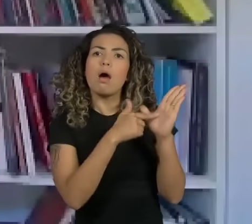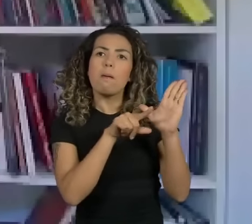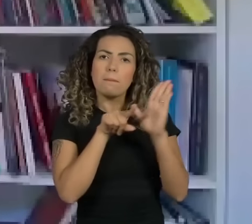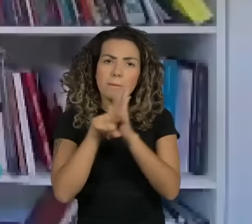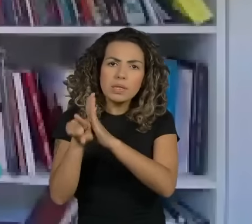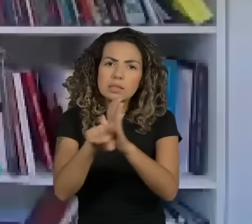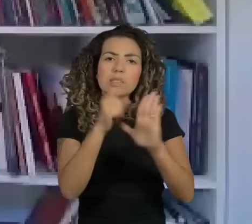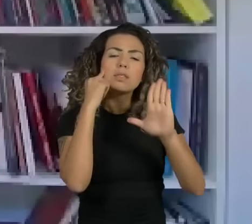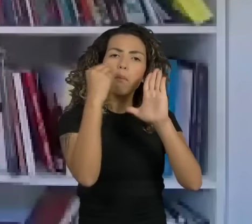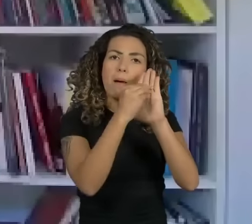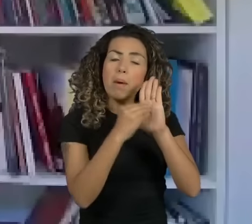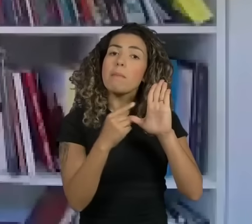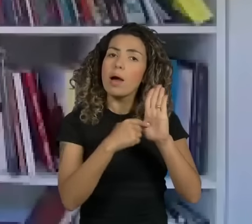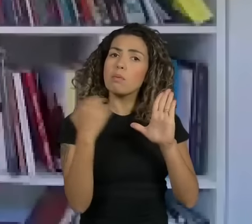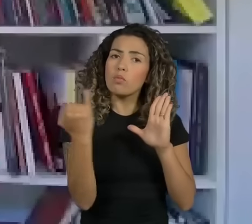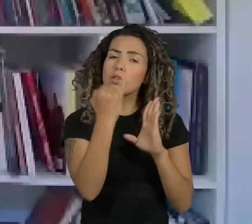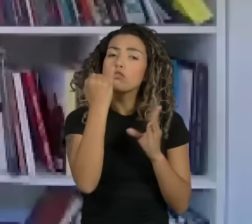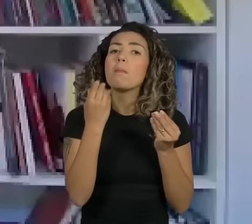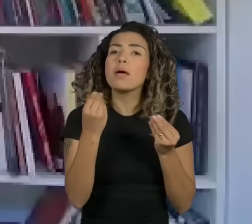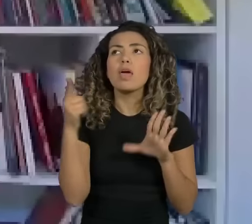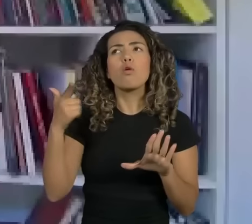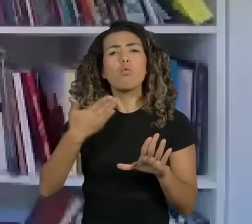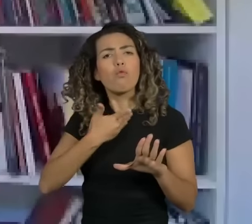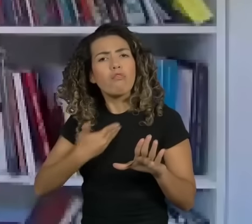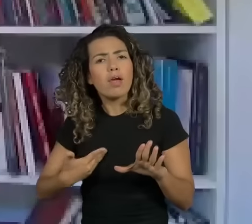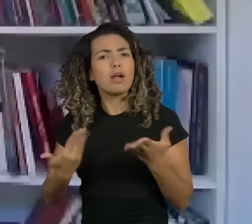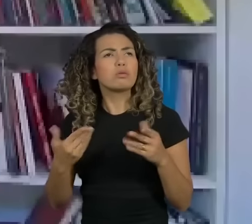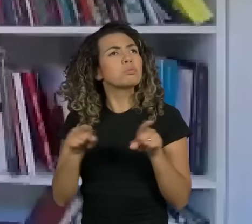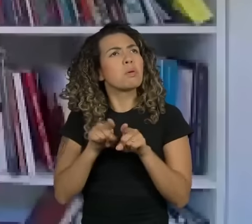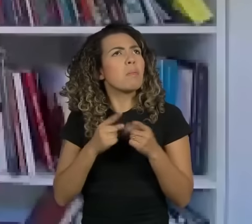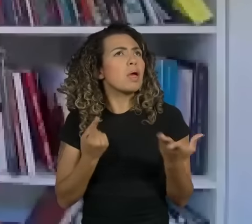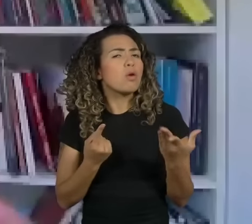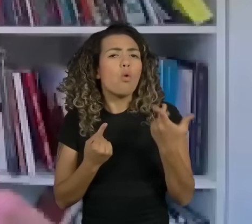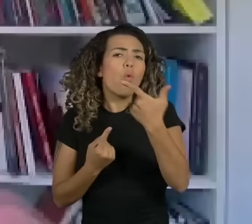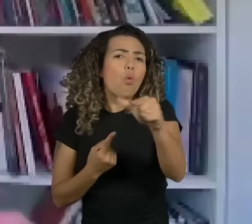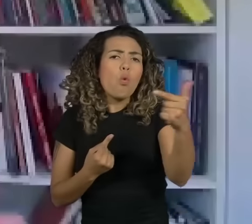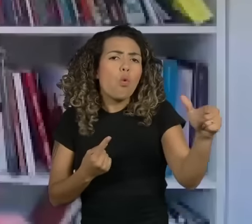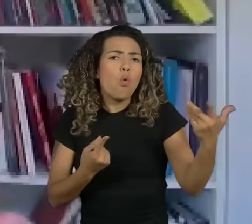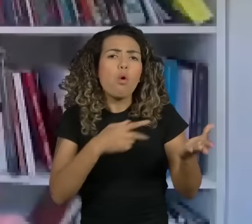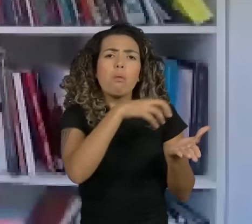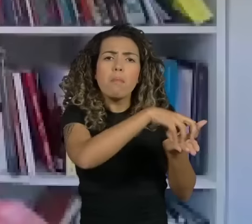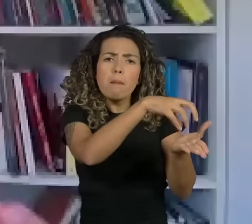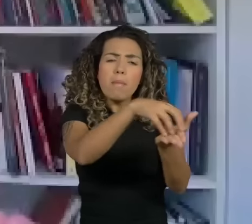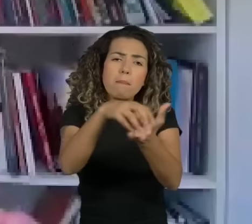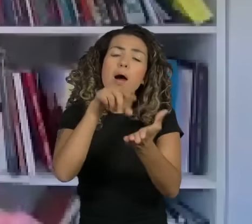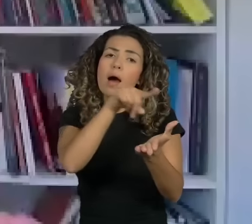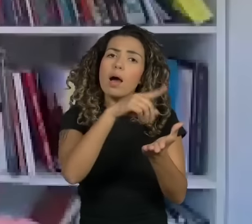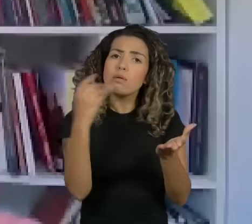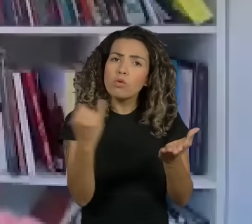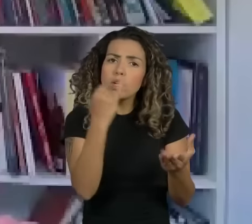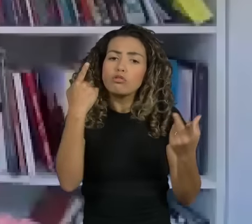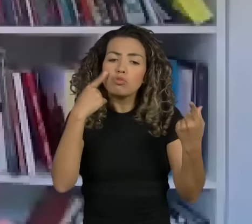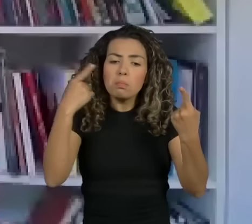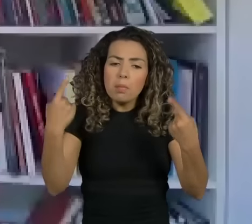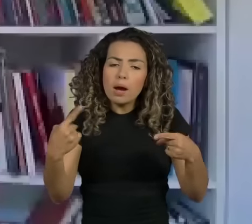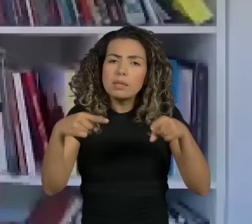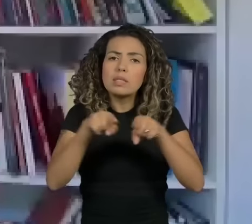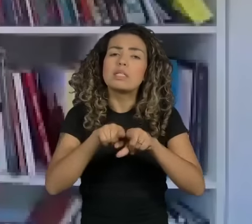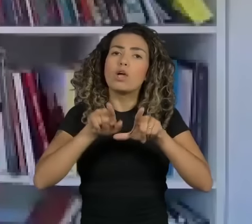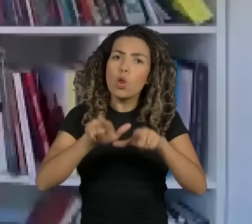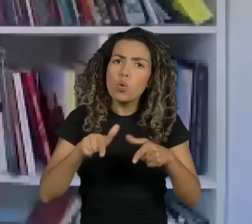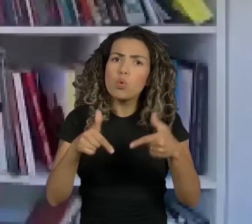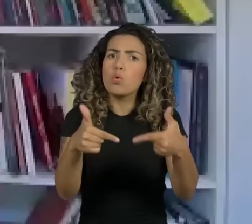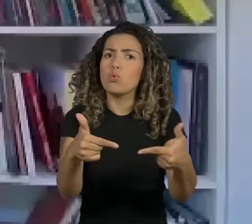governamentais e não governamentais possam ter um meio de ter traduções e pontes entre a